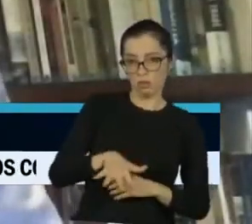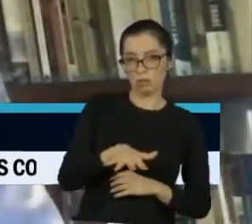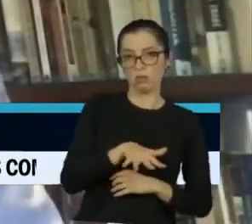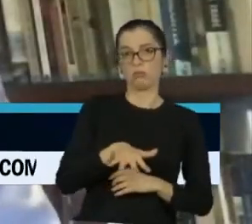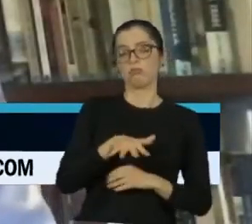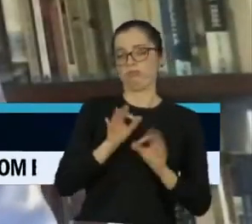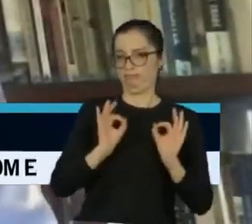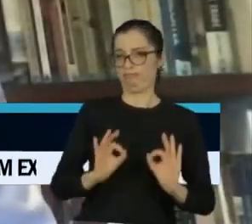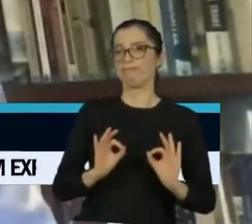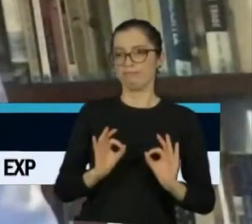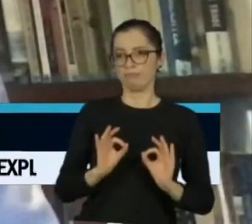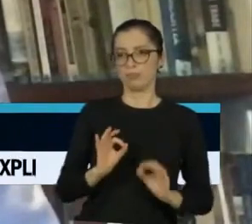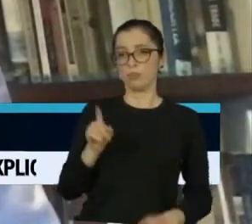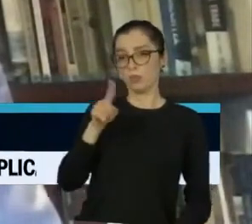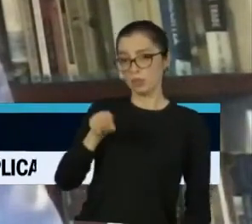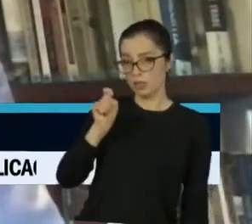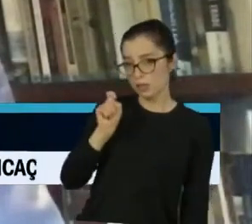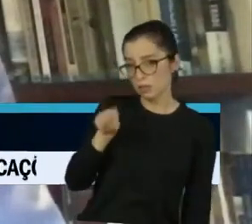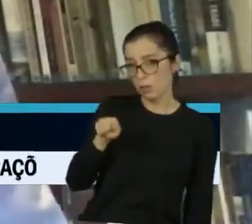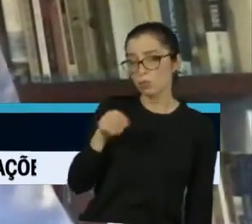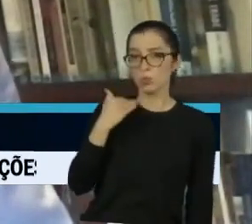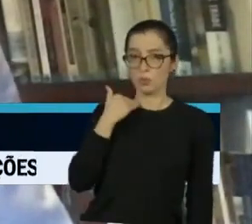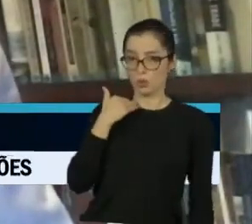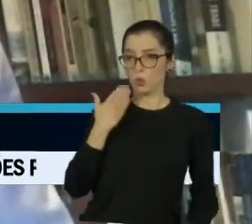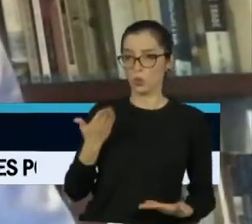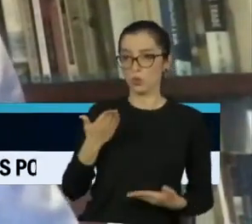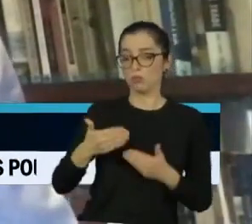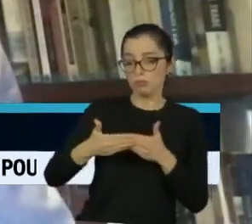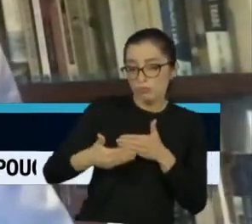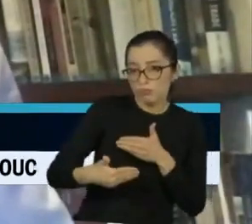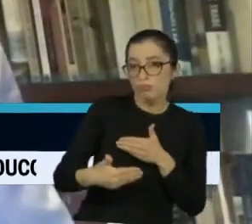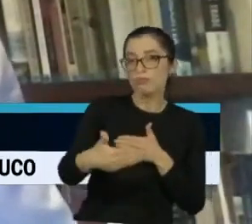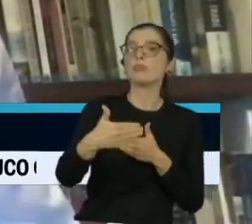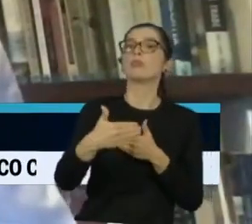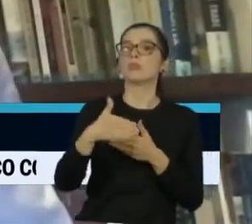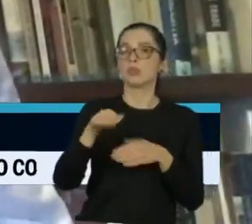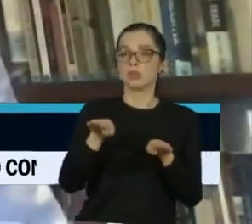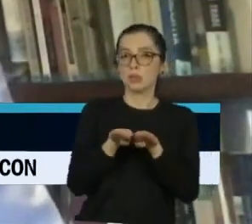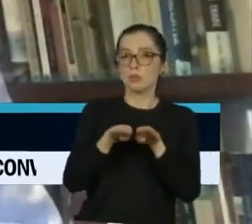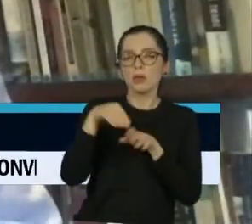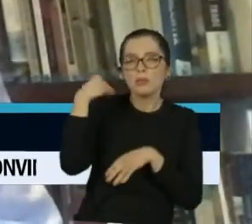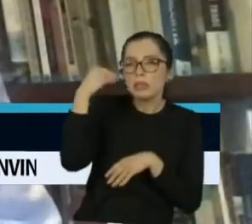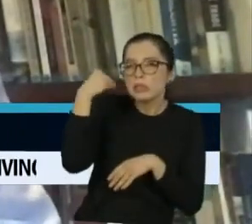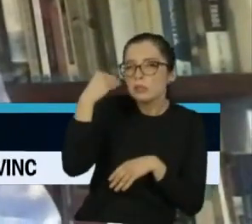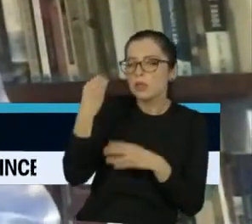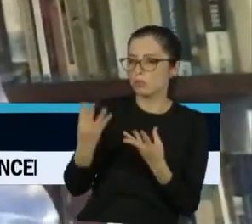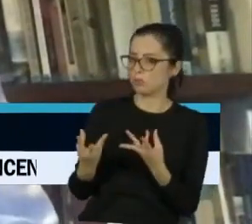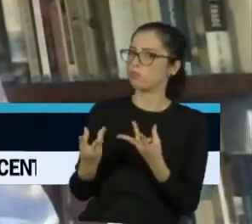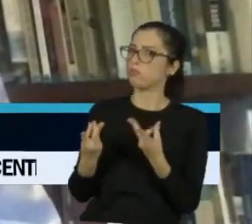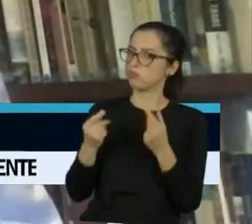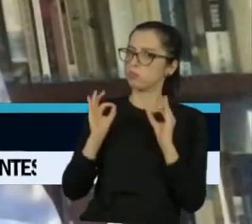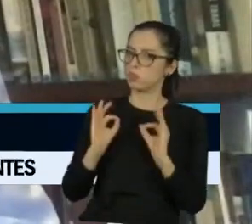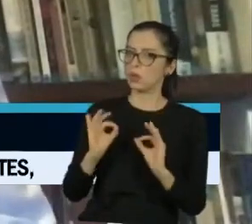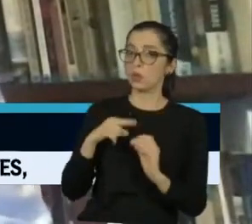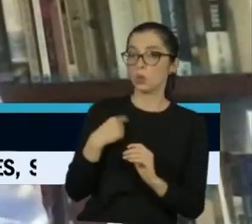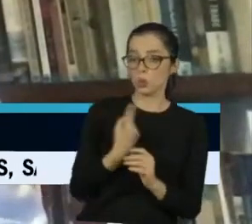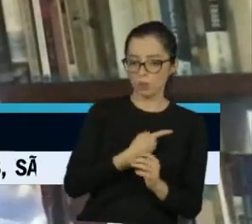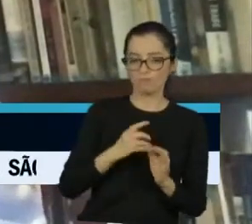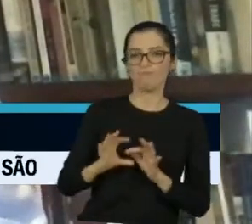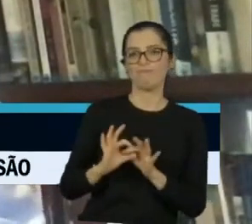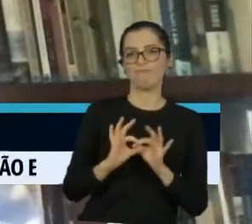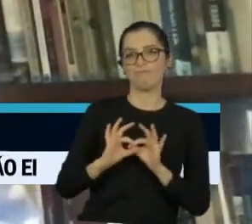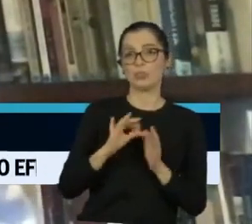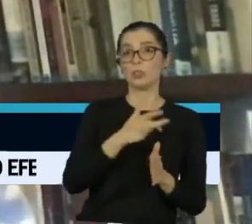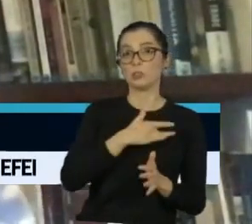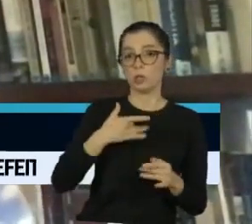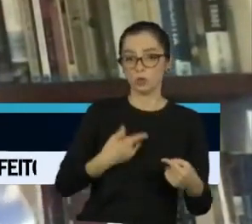Itaú, no Itaú Unibanco, uma excelente experiência com o Todos pela Saúde. No Todos pela Saúde, onde nós